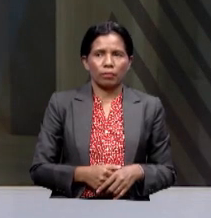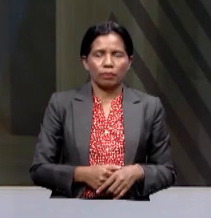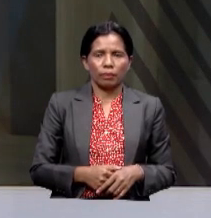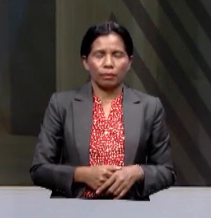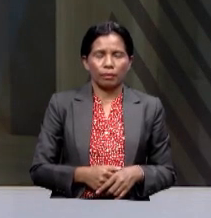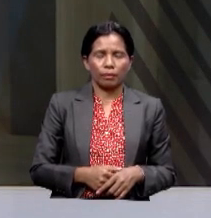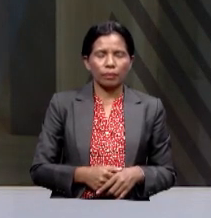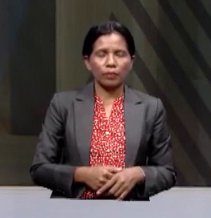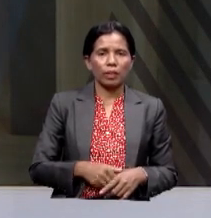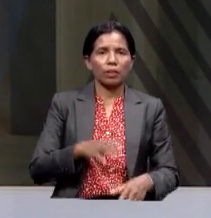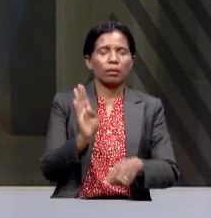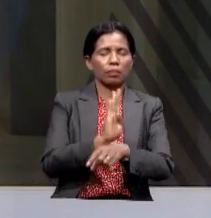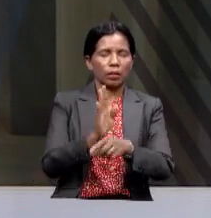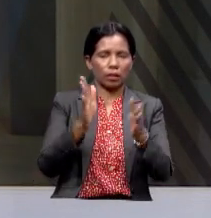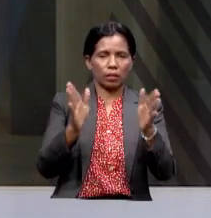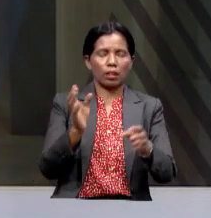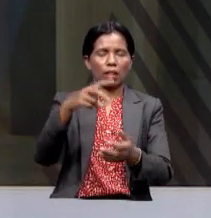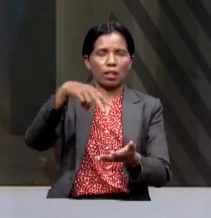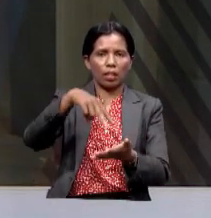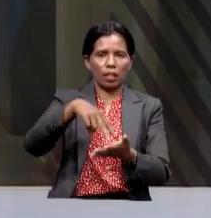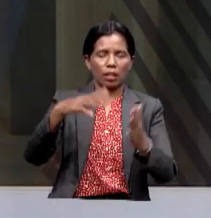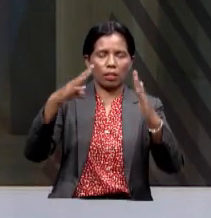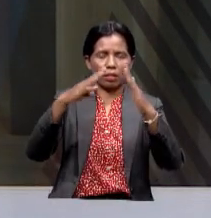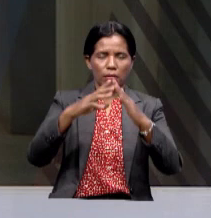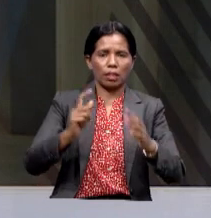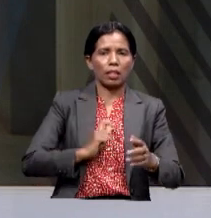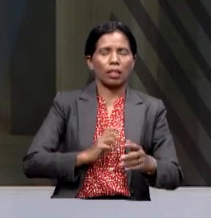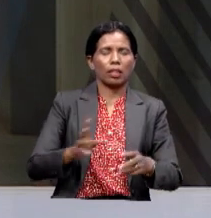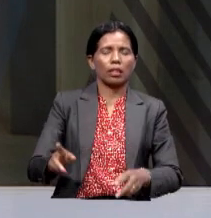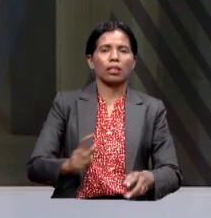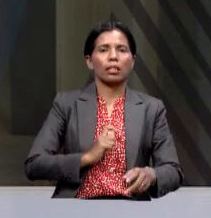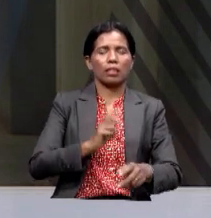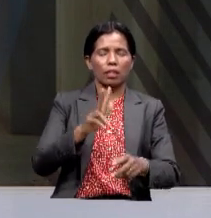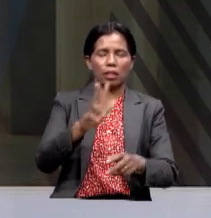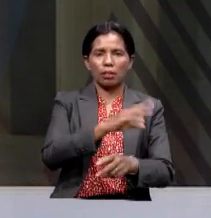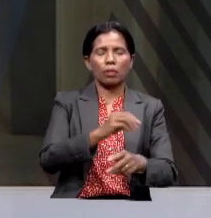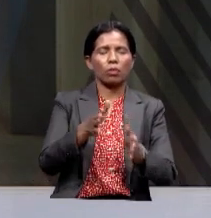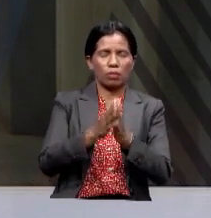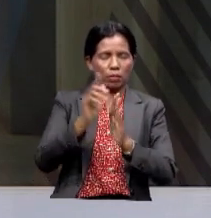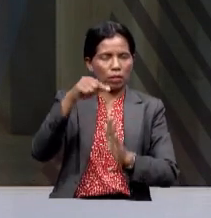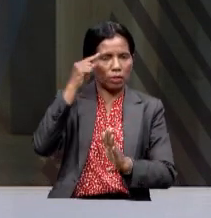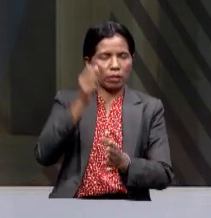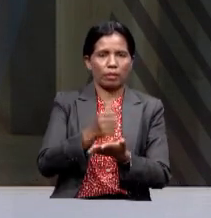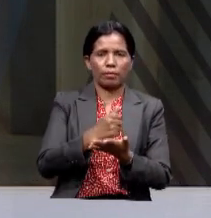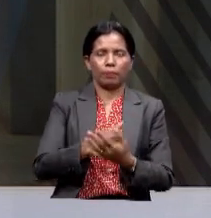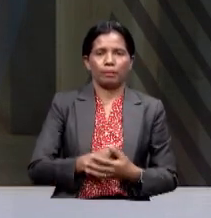Negociante Sira Nebehari Baraka ia dalam nining area Tibar, husu governo cria condição.